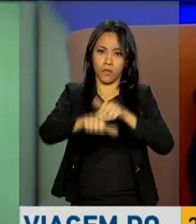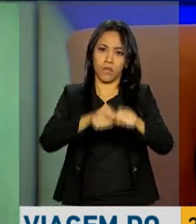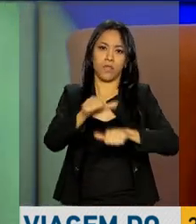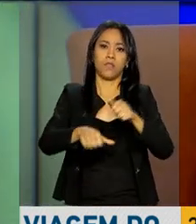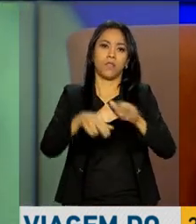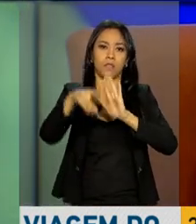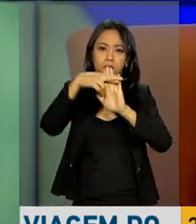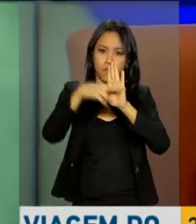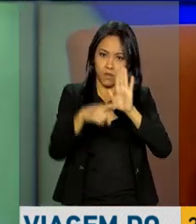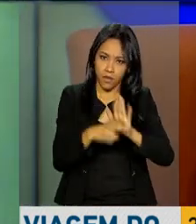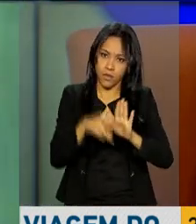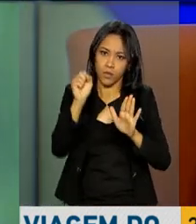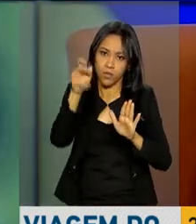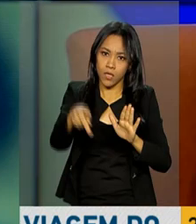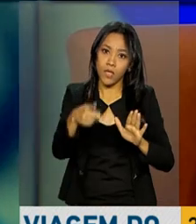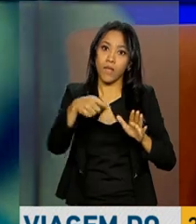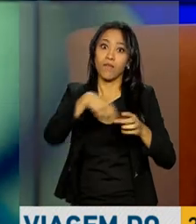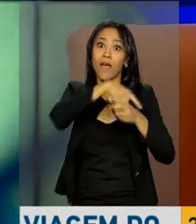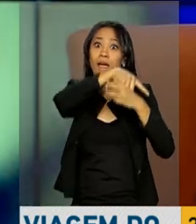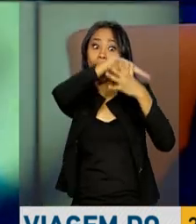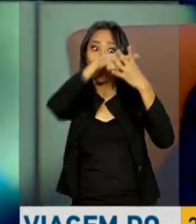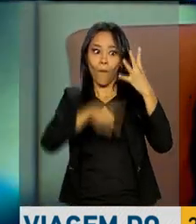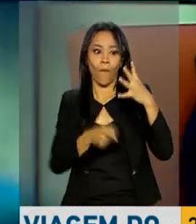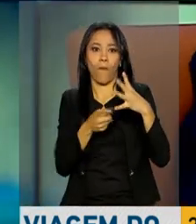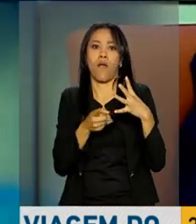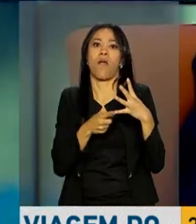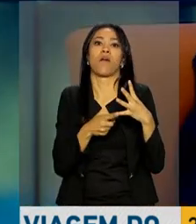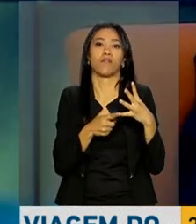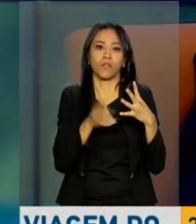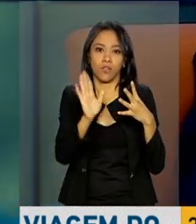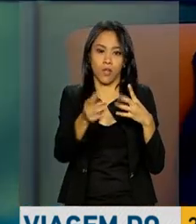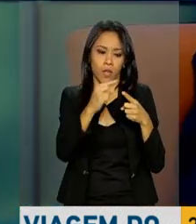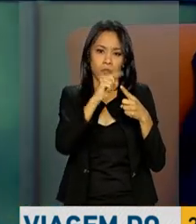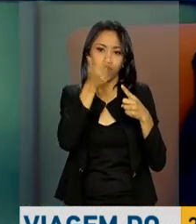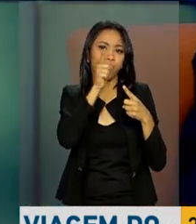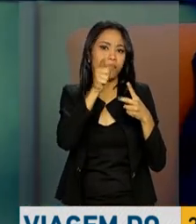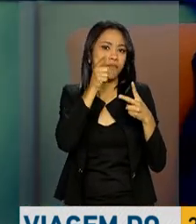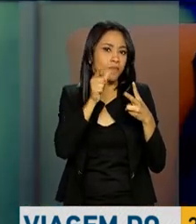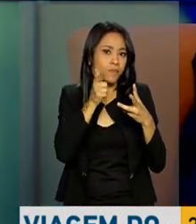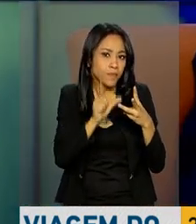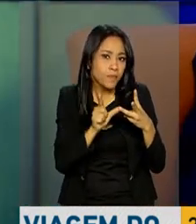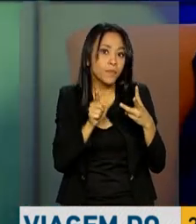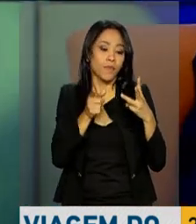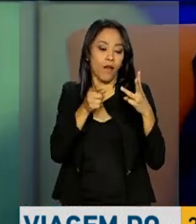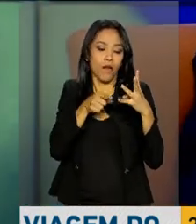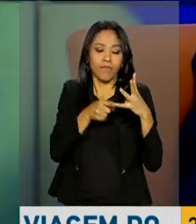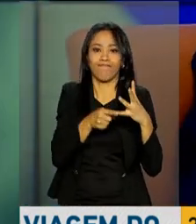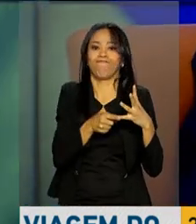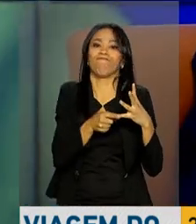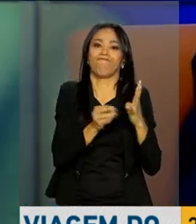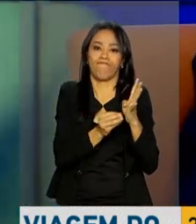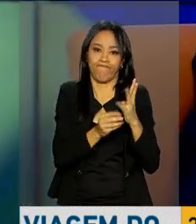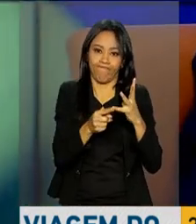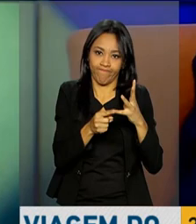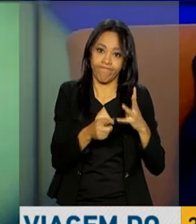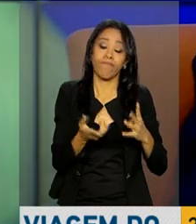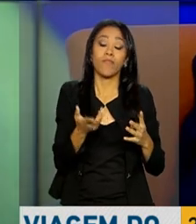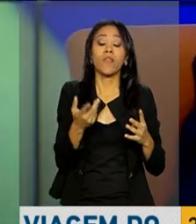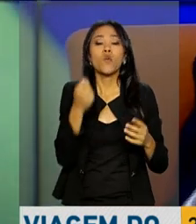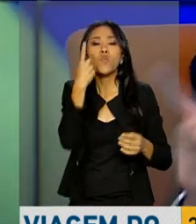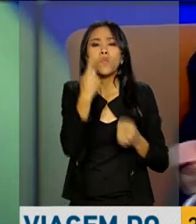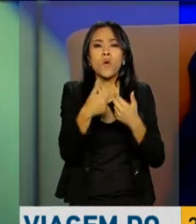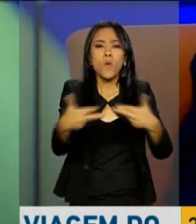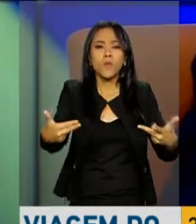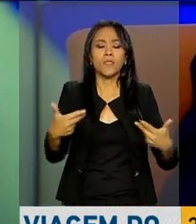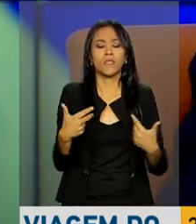realizado a 4ª reforma previdenciária. Quero tomar a liberdade também de dizer que uma das coisas que mais me impressionavam